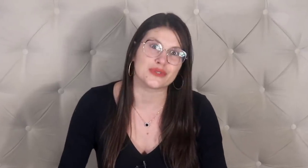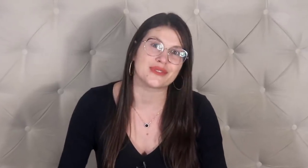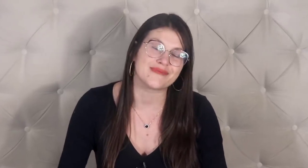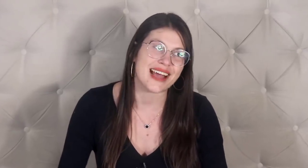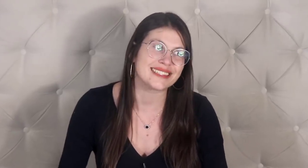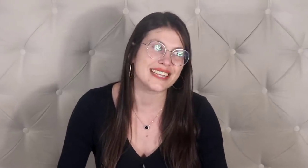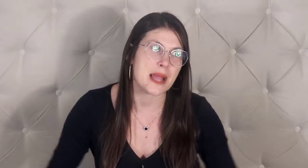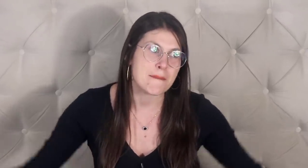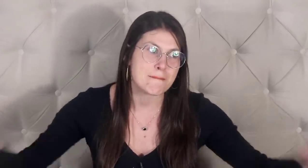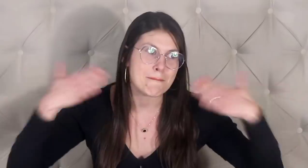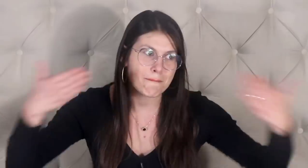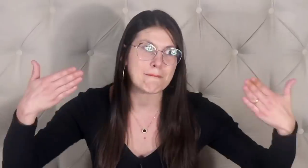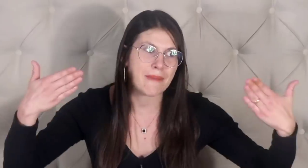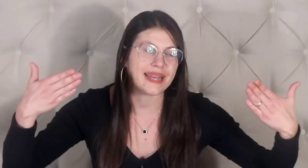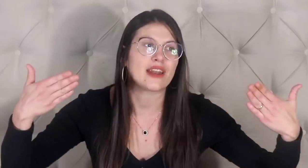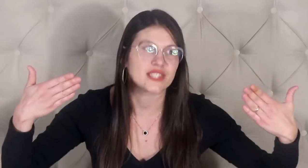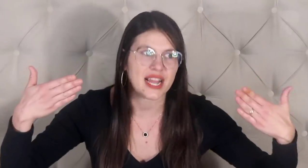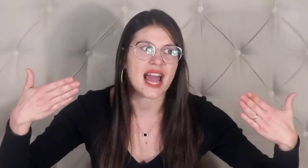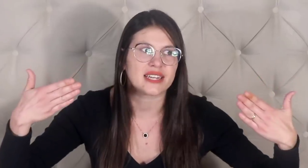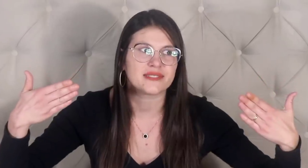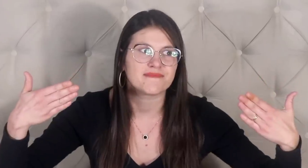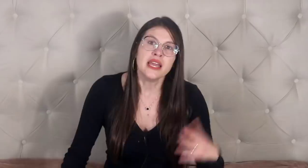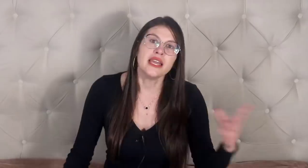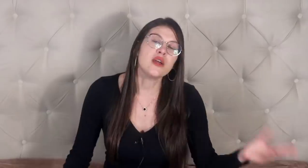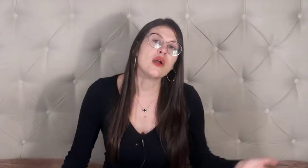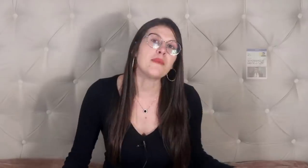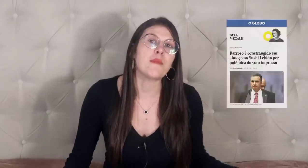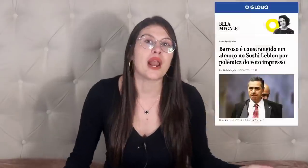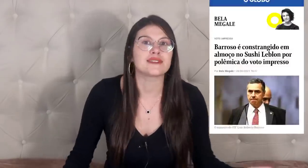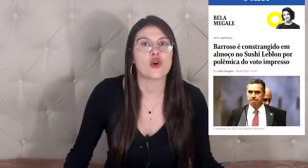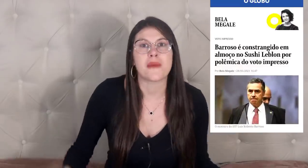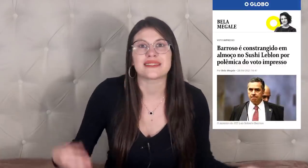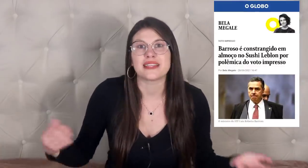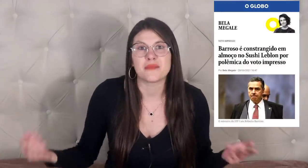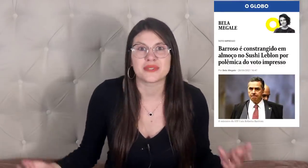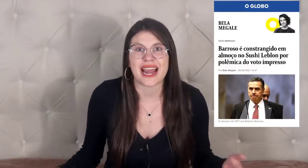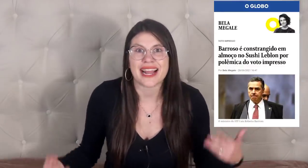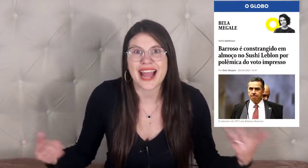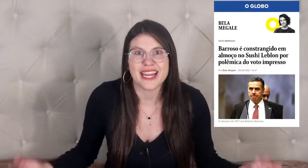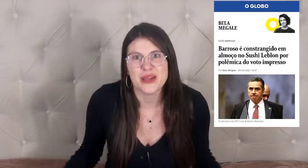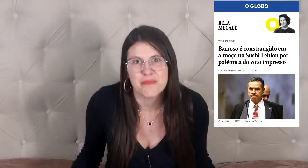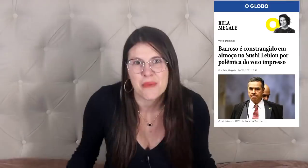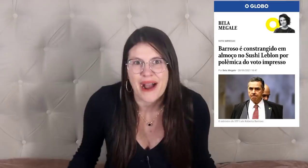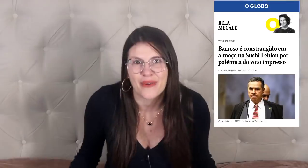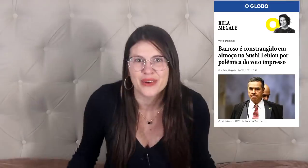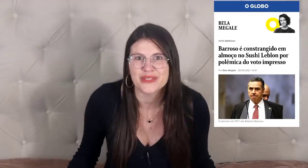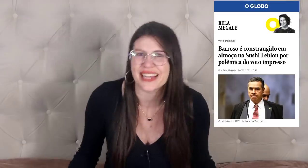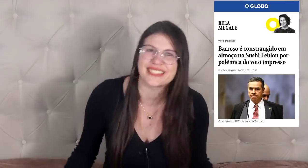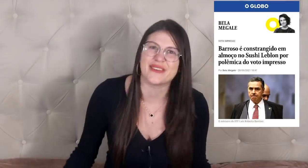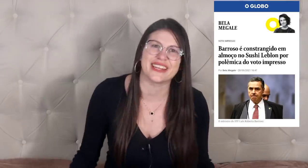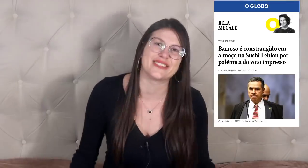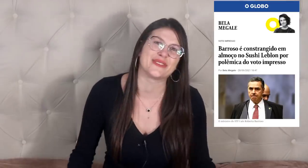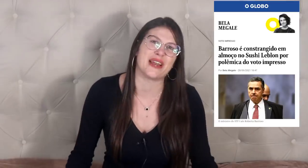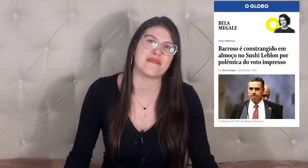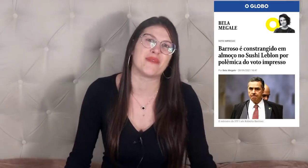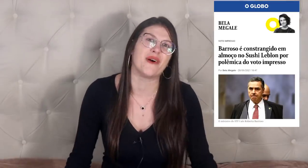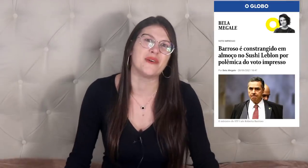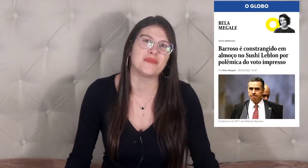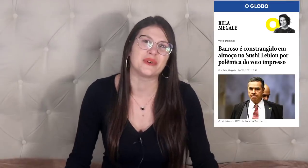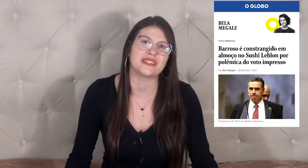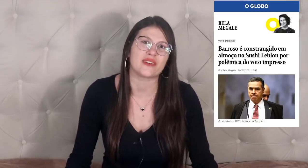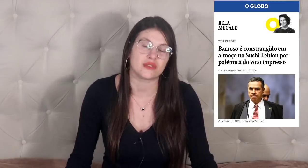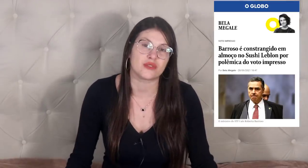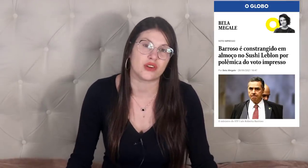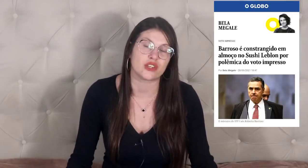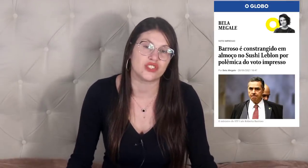dos justos. Assim, bem na nossa cara. E enquanto a população começa a demonstrar carinho por Barroso em restaurante no